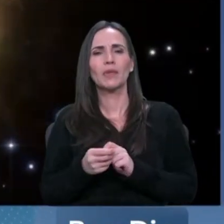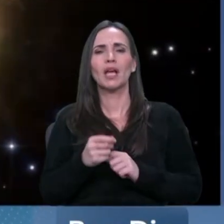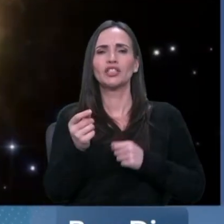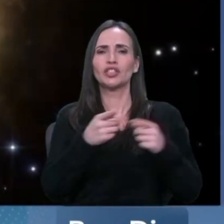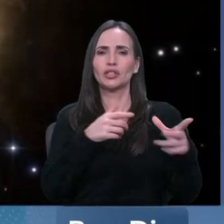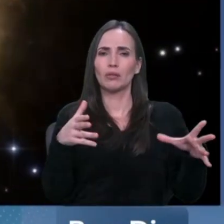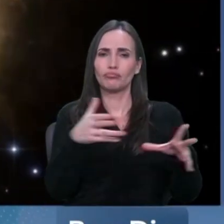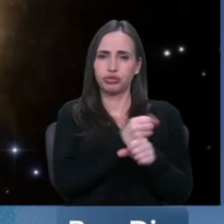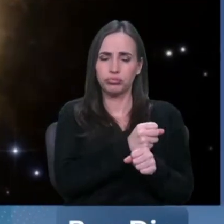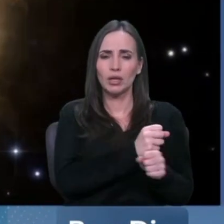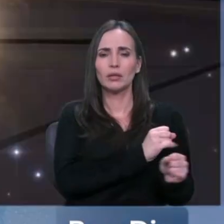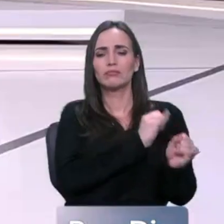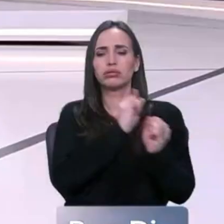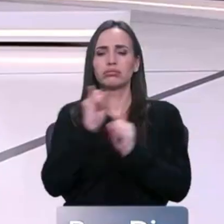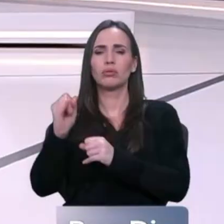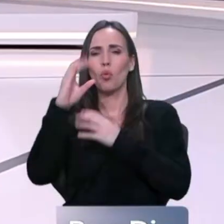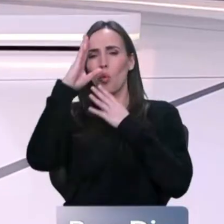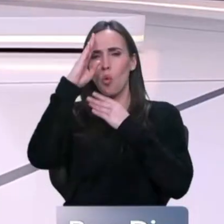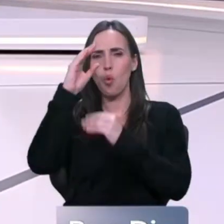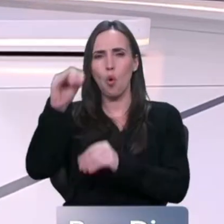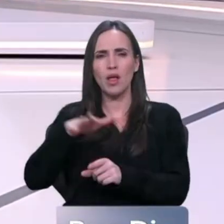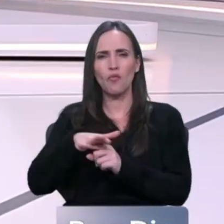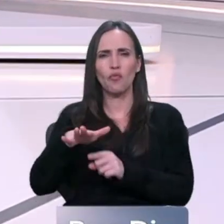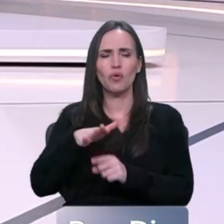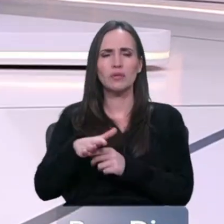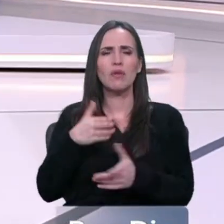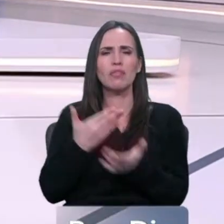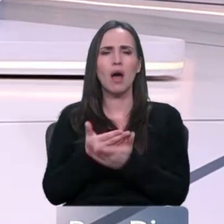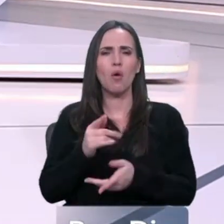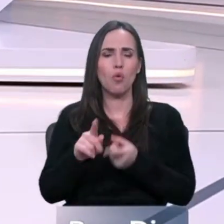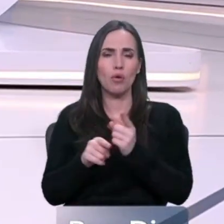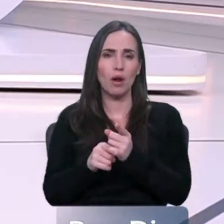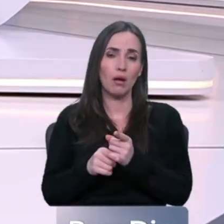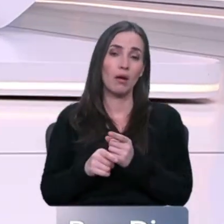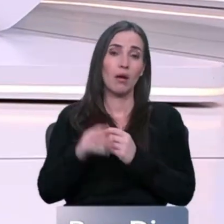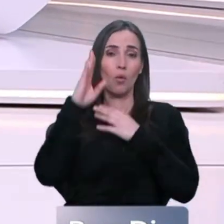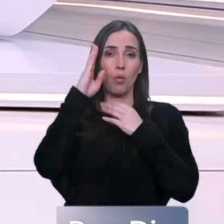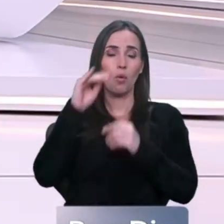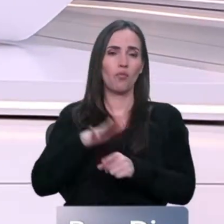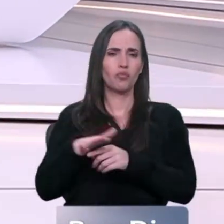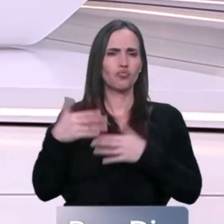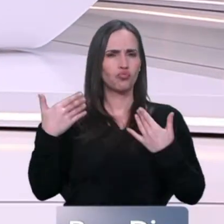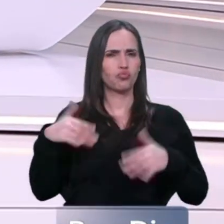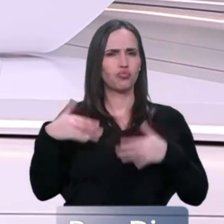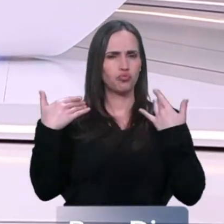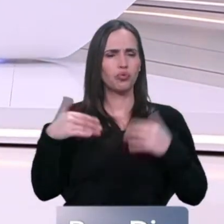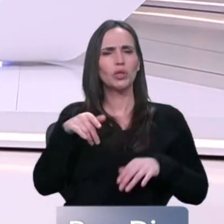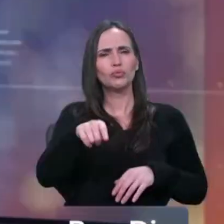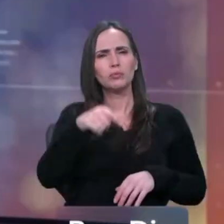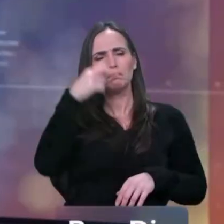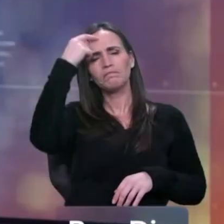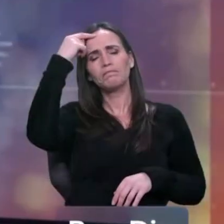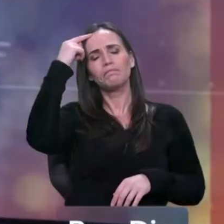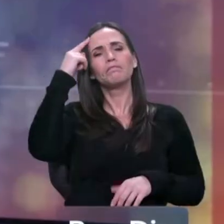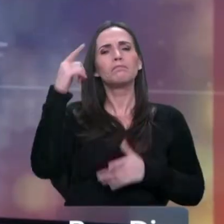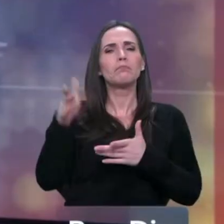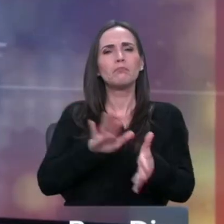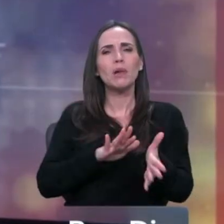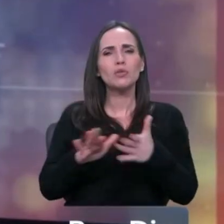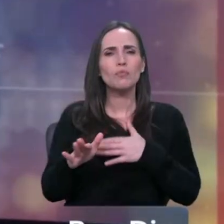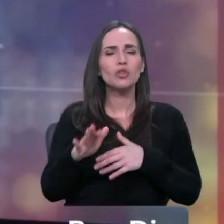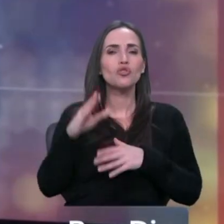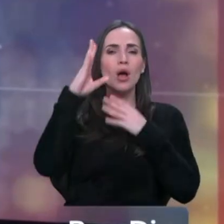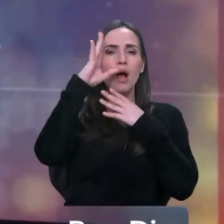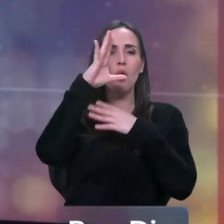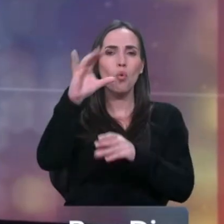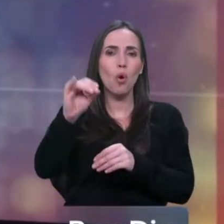para um impacto lunar. E quais são as sequelas, Miguel? Um impacto verdadeiramente extraordinário. Olha, para teres uma pequena ideia deste impacto que a Lua sofreu nos